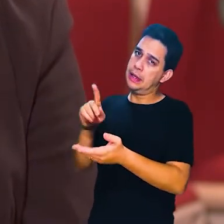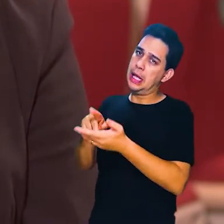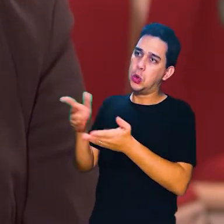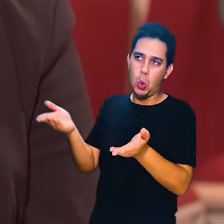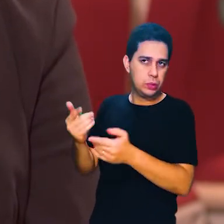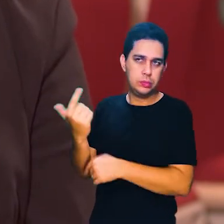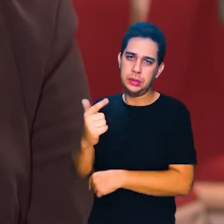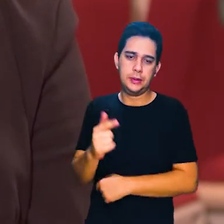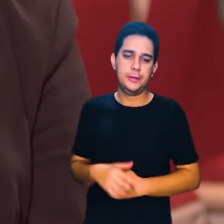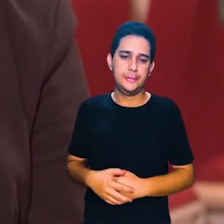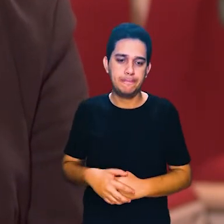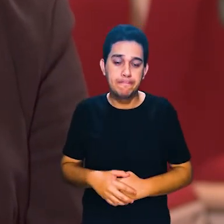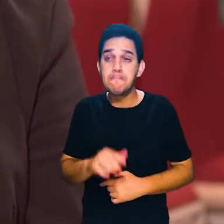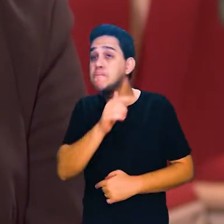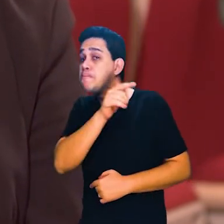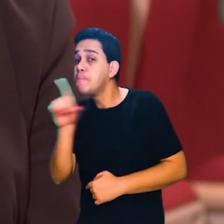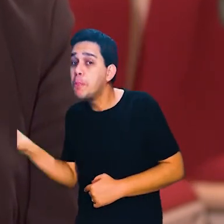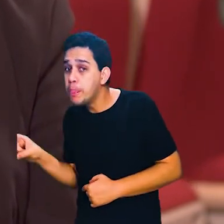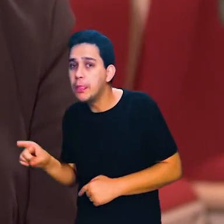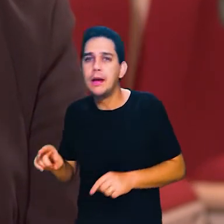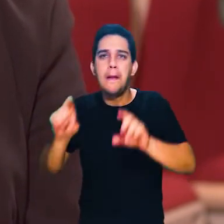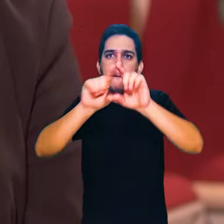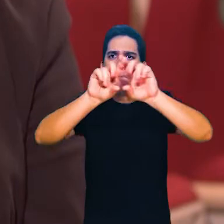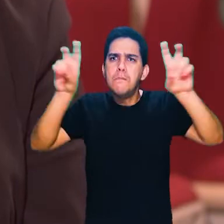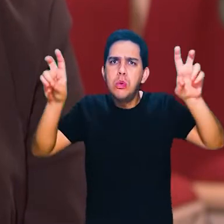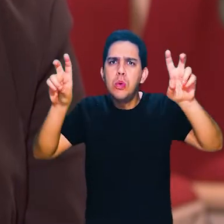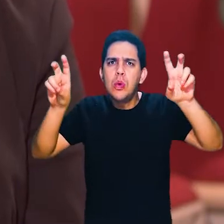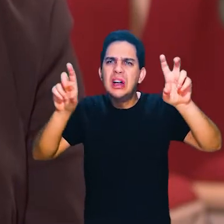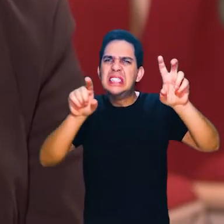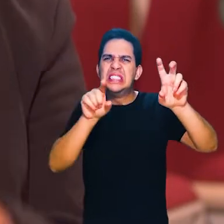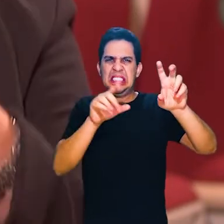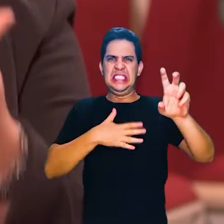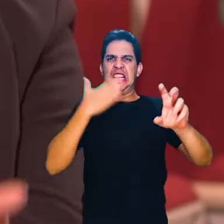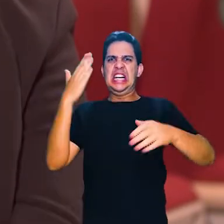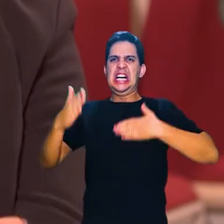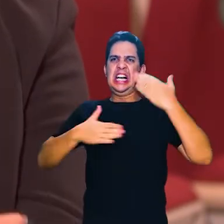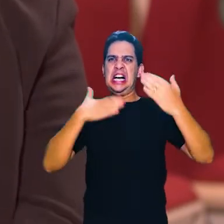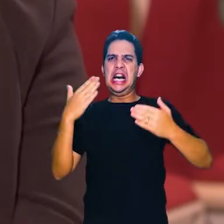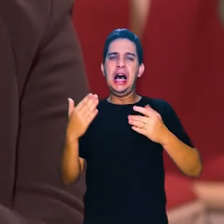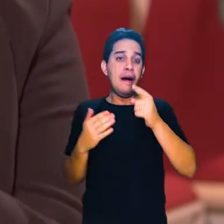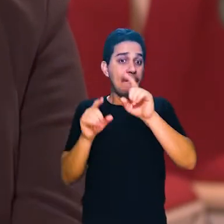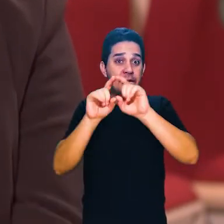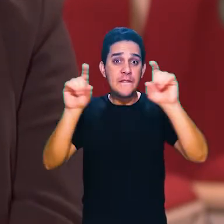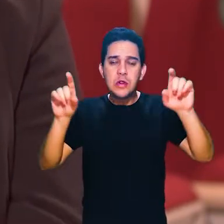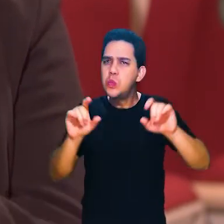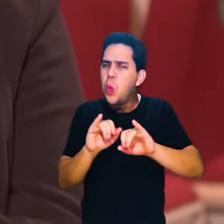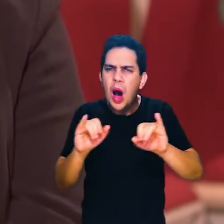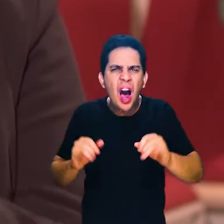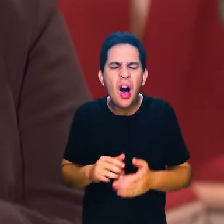compartilhar, é possível até que passe vergonha, porque se outra pessoa